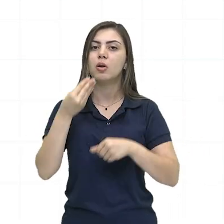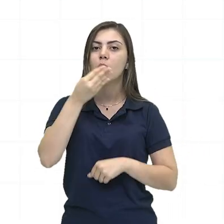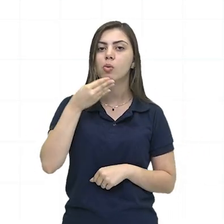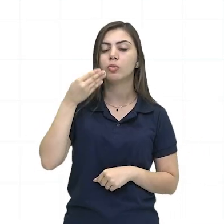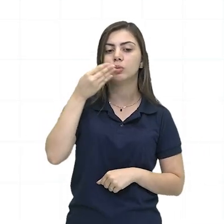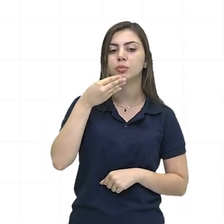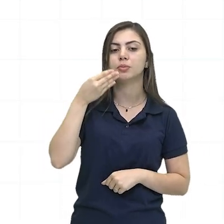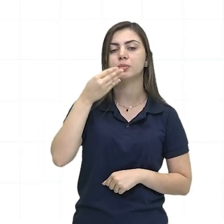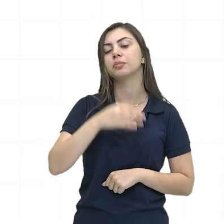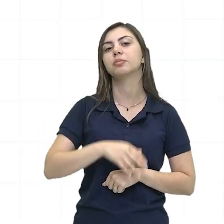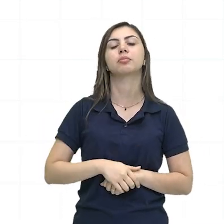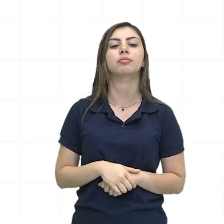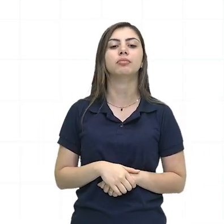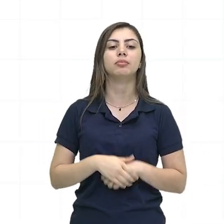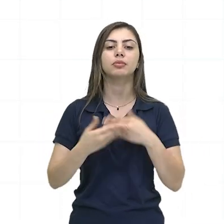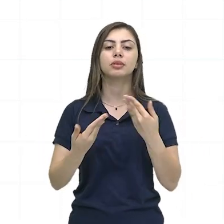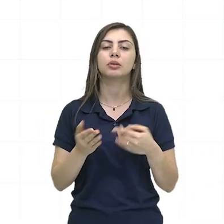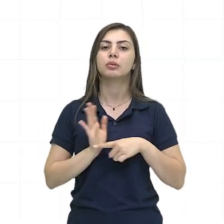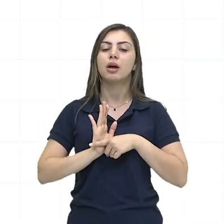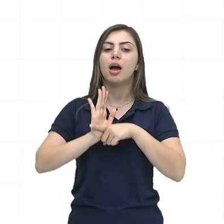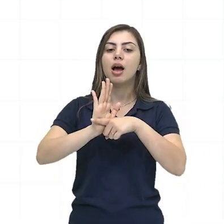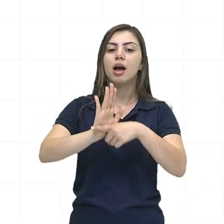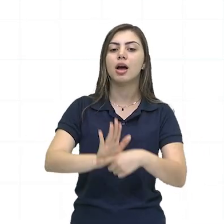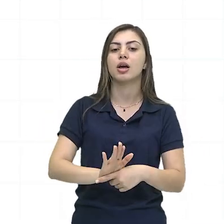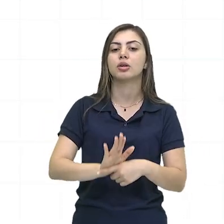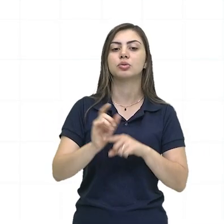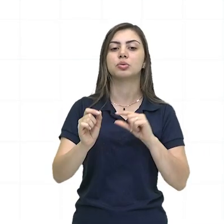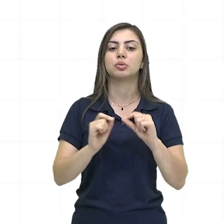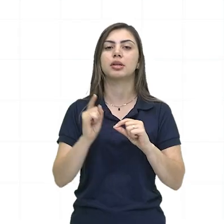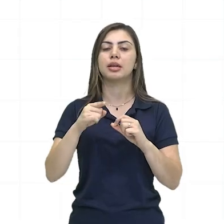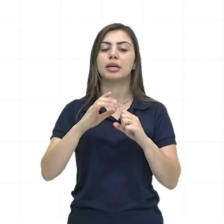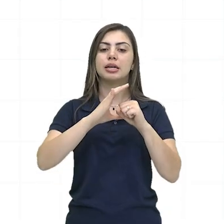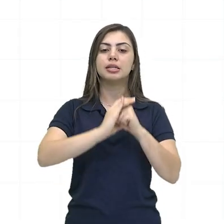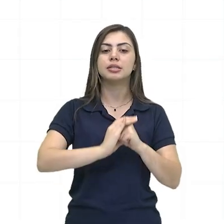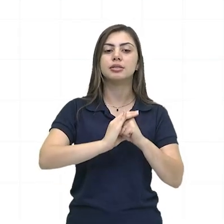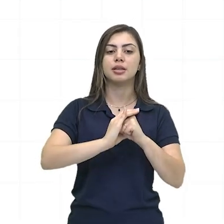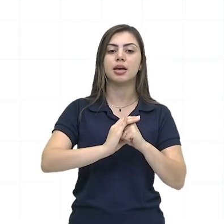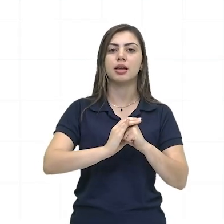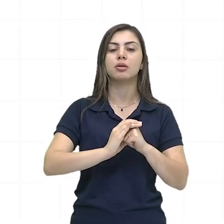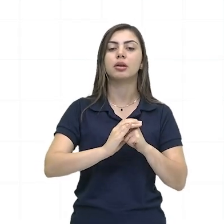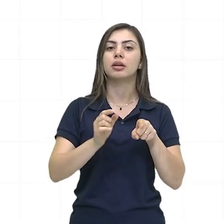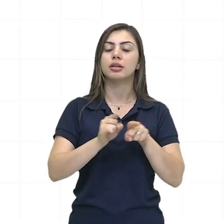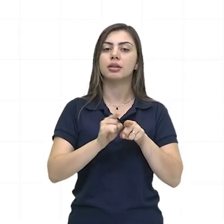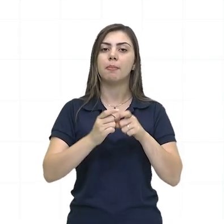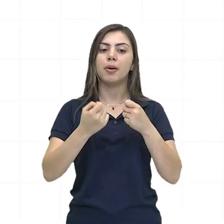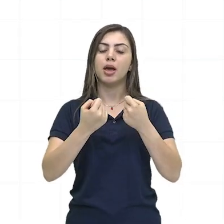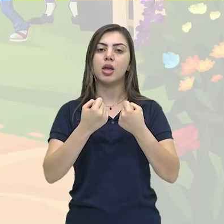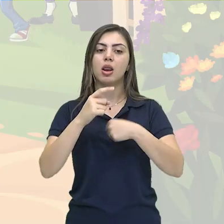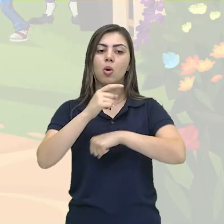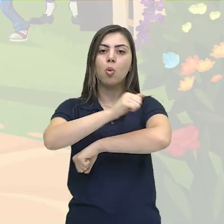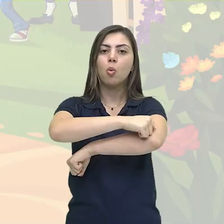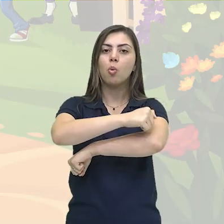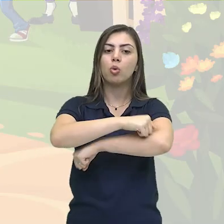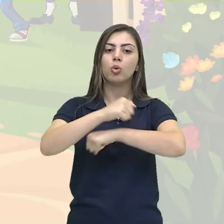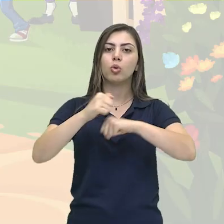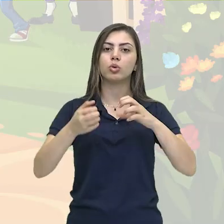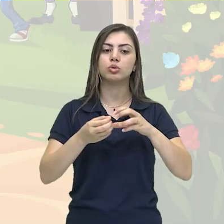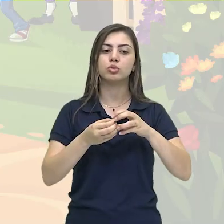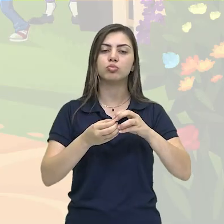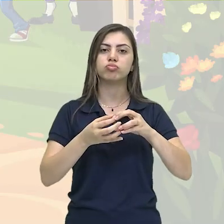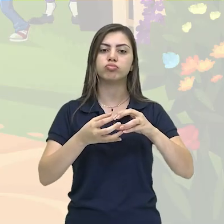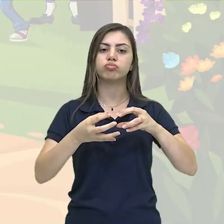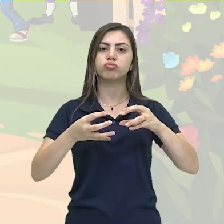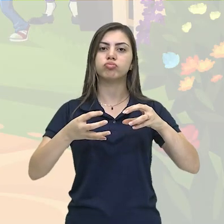ajudar aí na adesão celular e regulação do crescimento ósseo, né? No que diz respeito